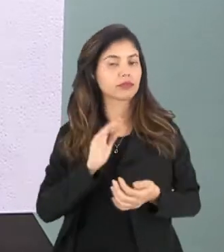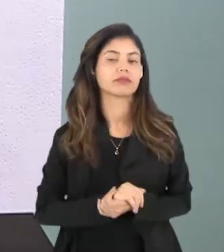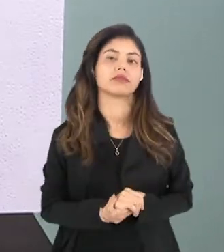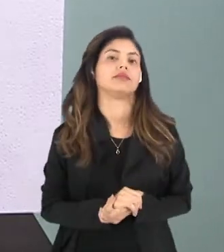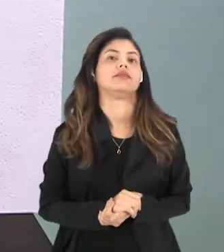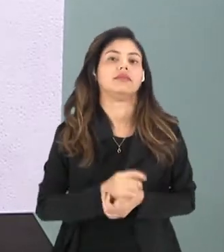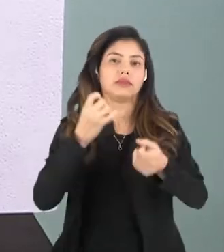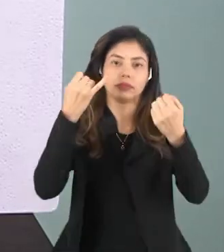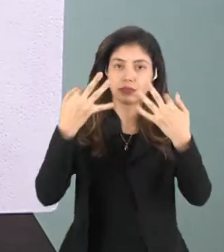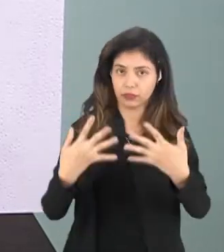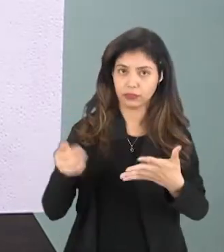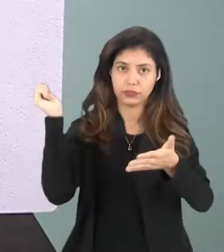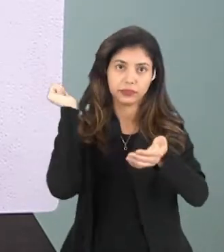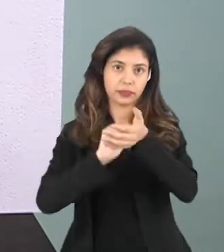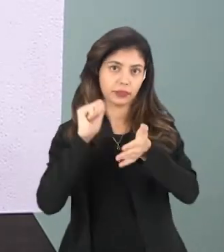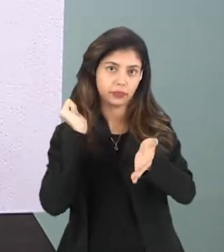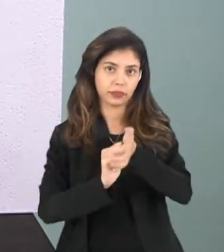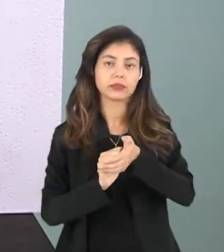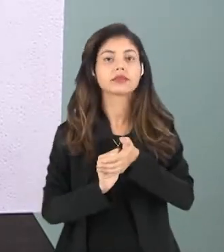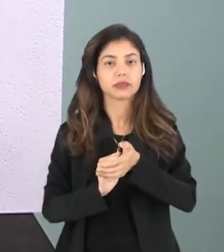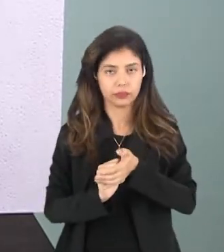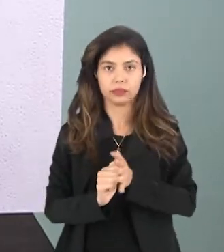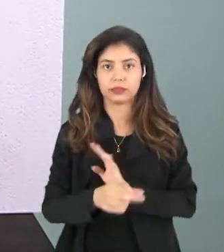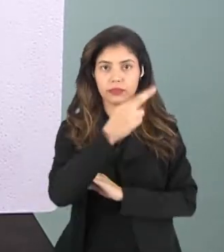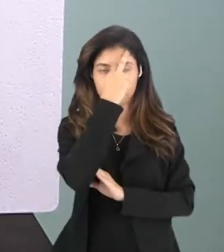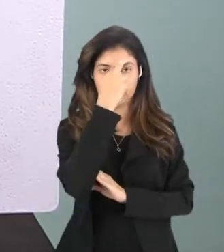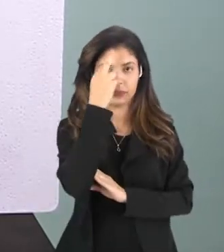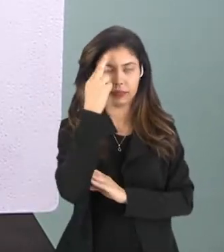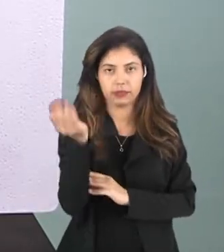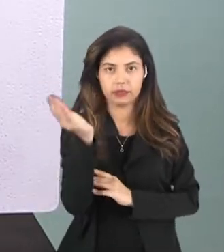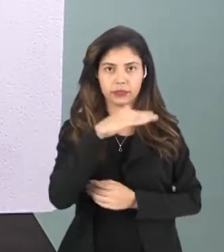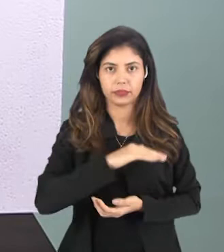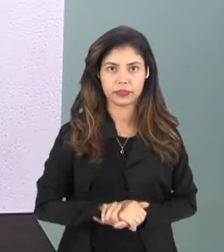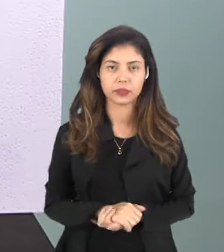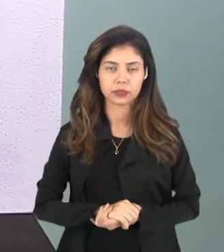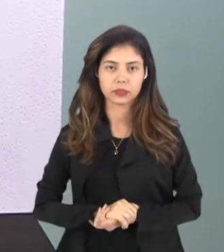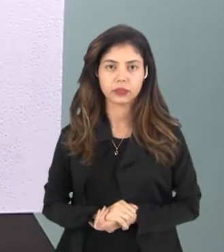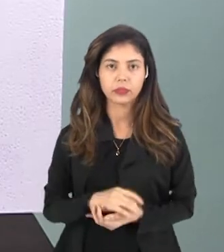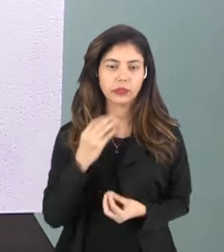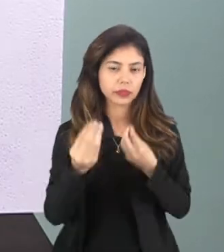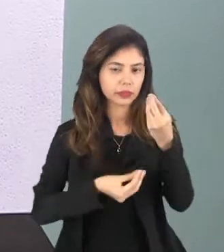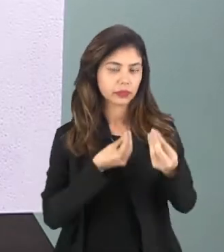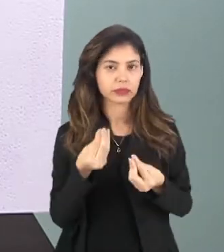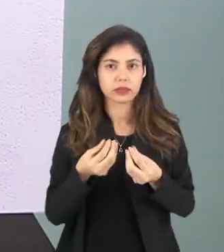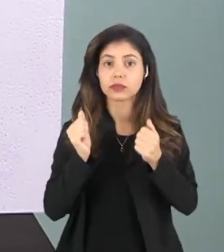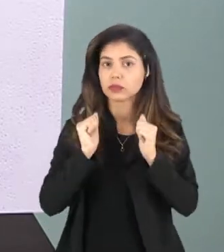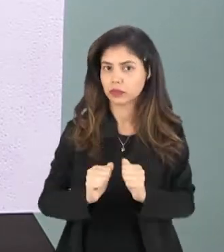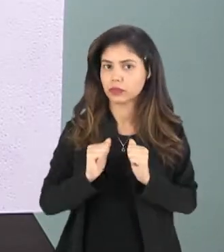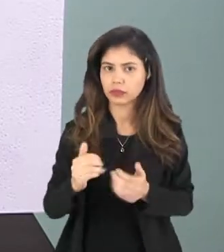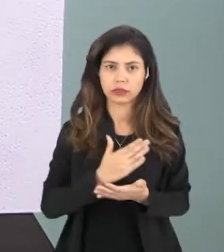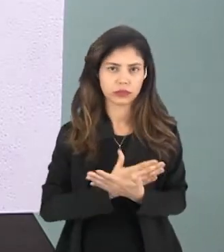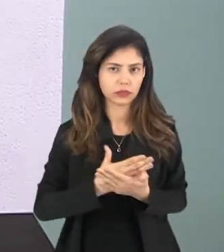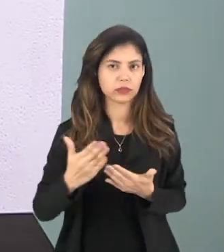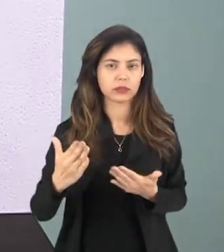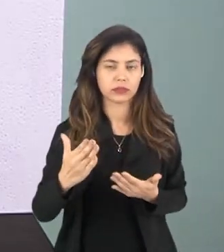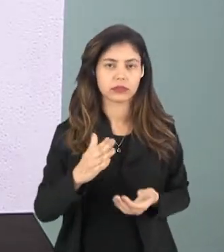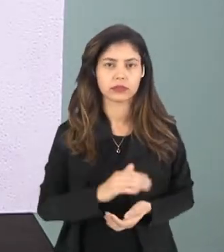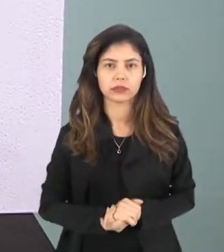para contar a TV uma história vamos lá como a gente pode